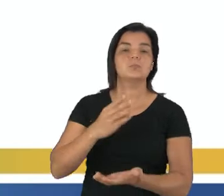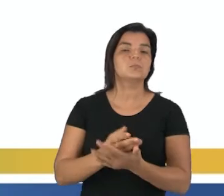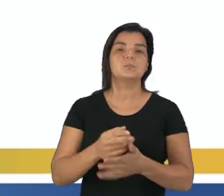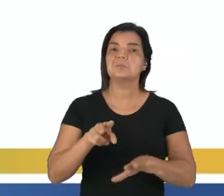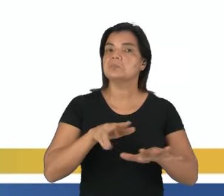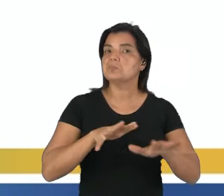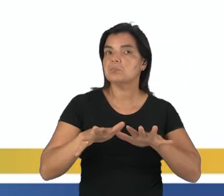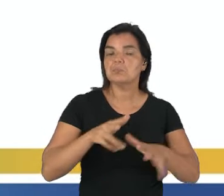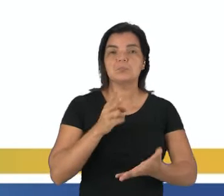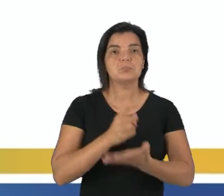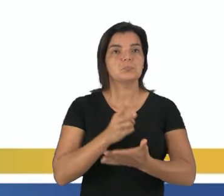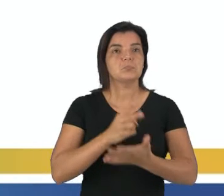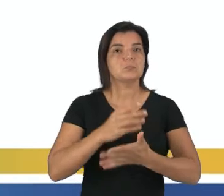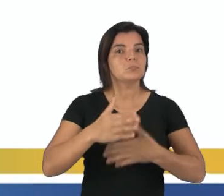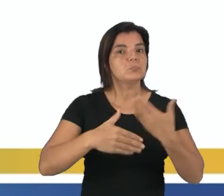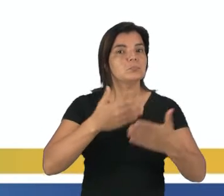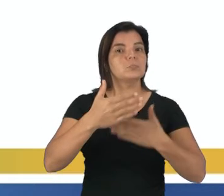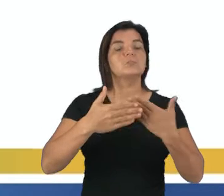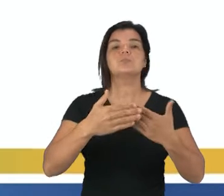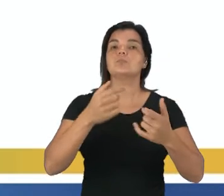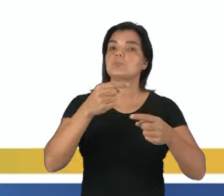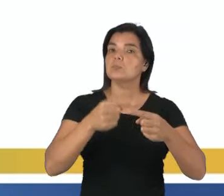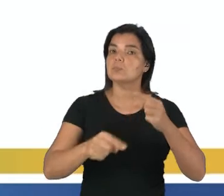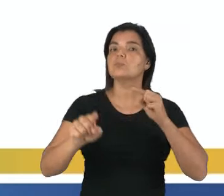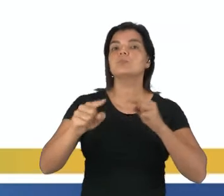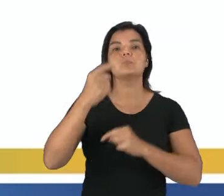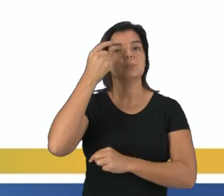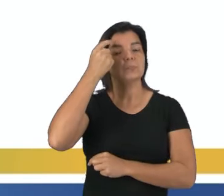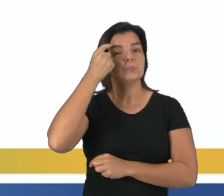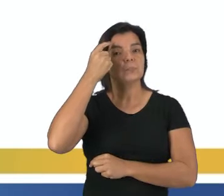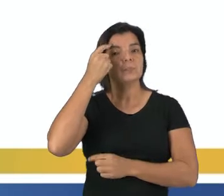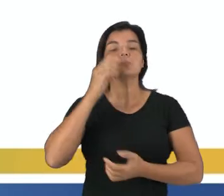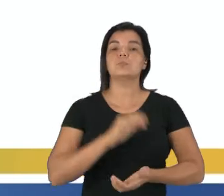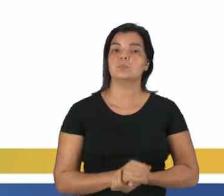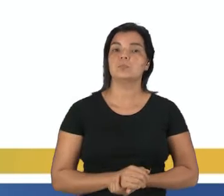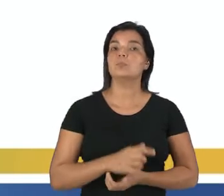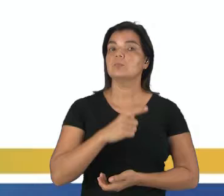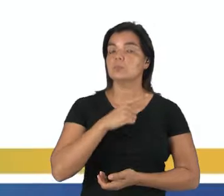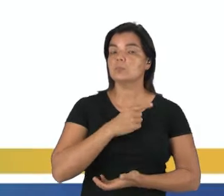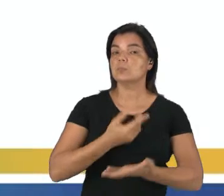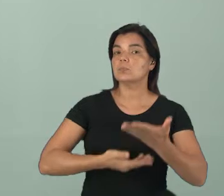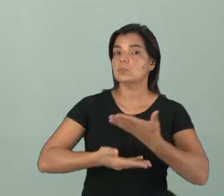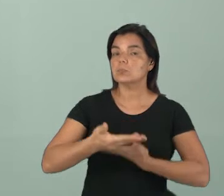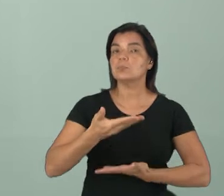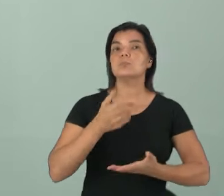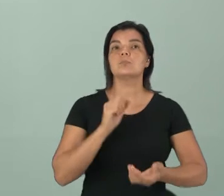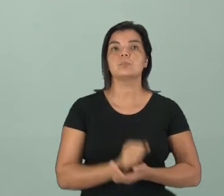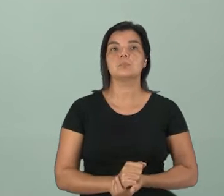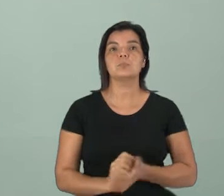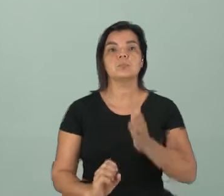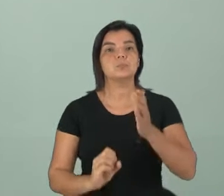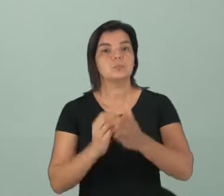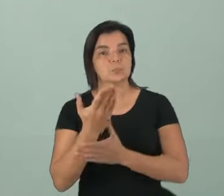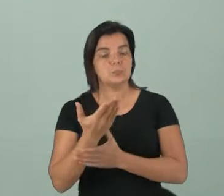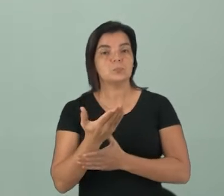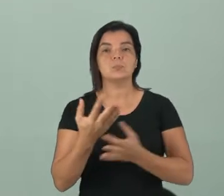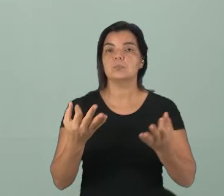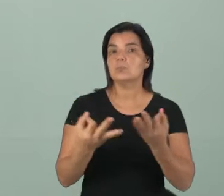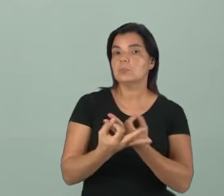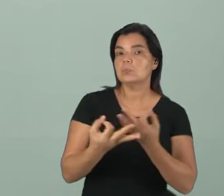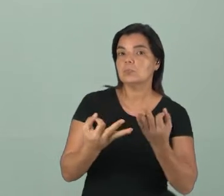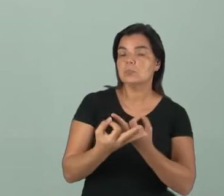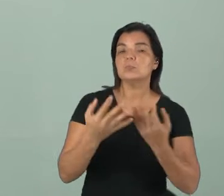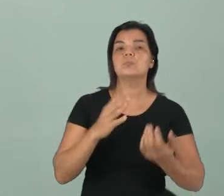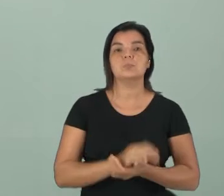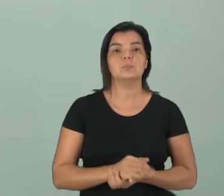em movimento, sempre em evolução, era incompatível com o pensamento que ele tinha em relação à criação, à perfeição,